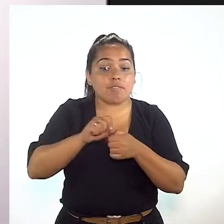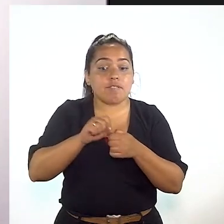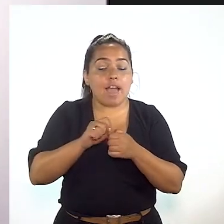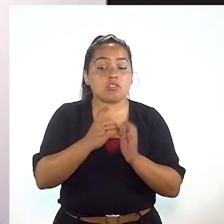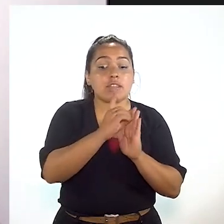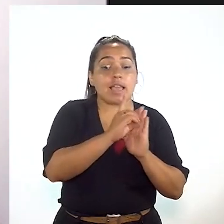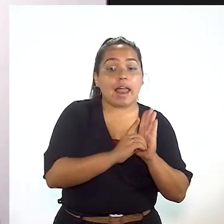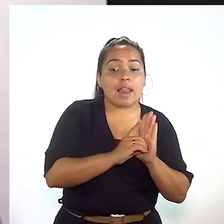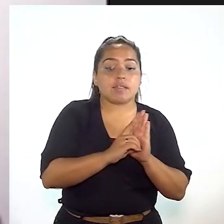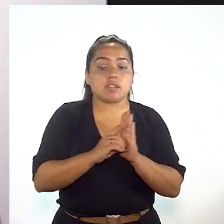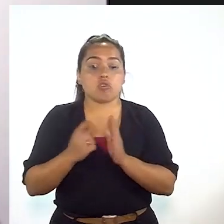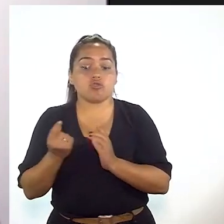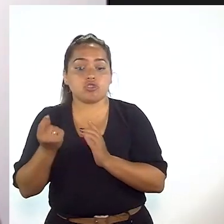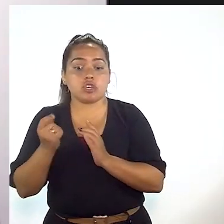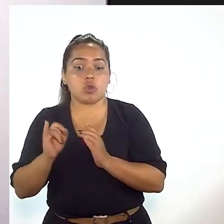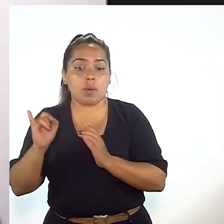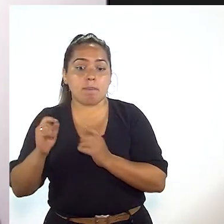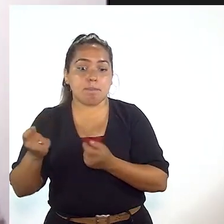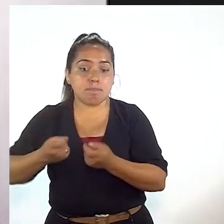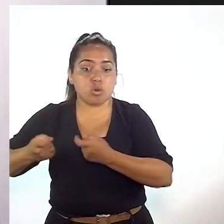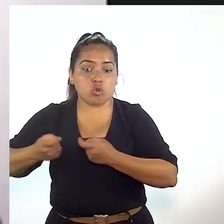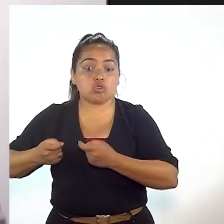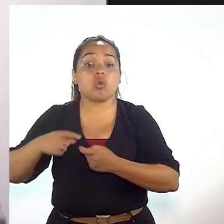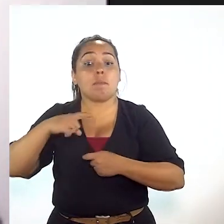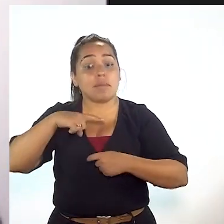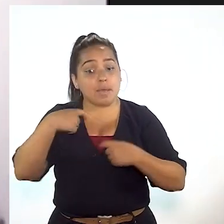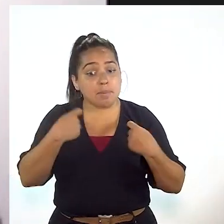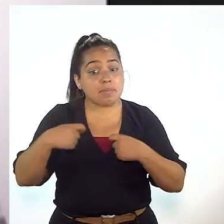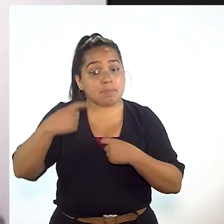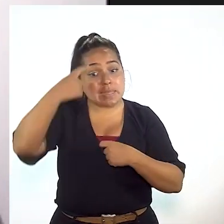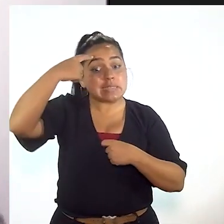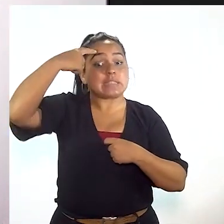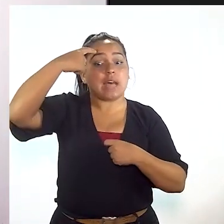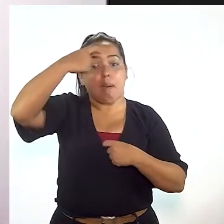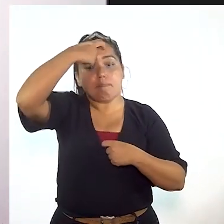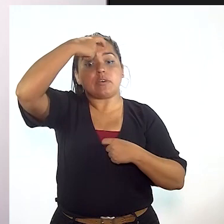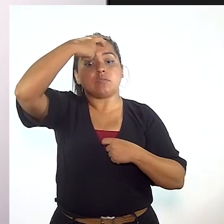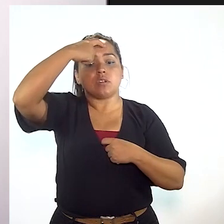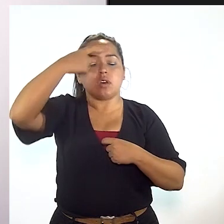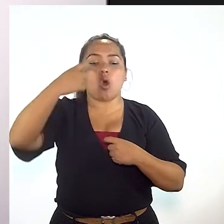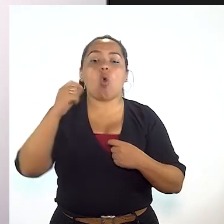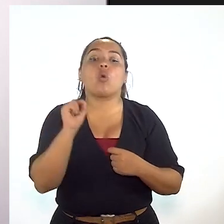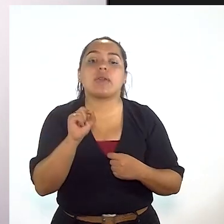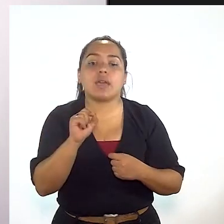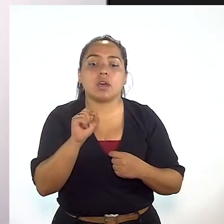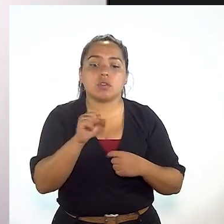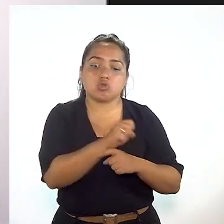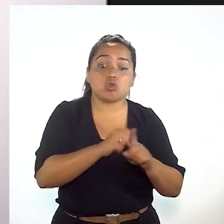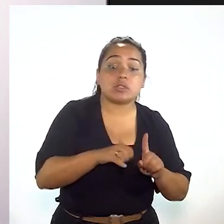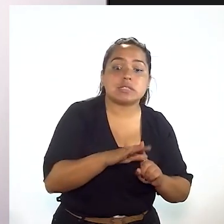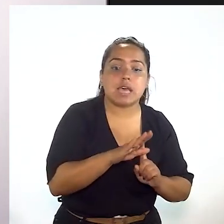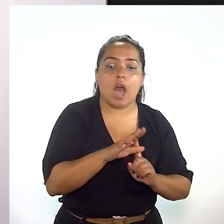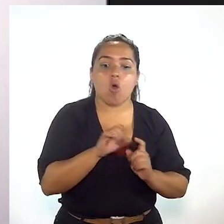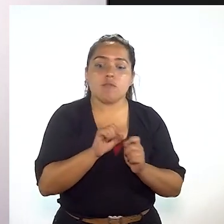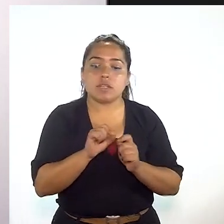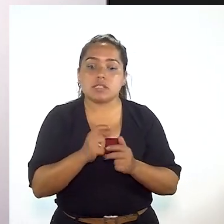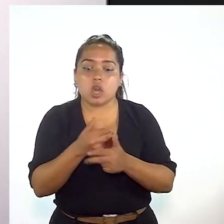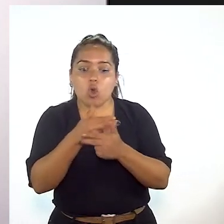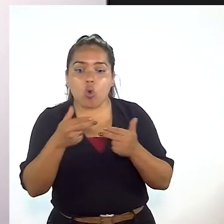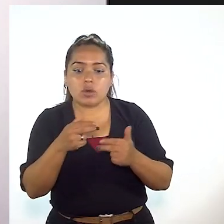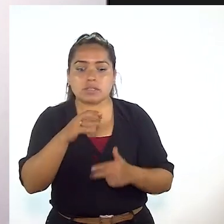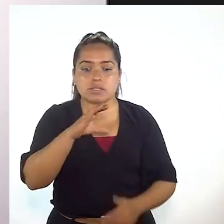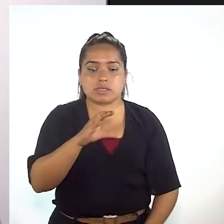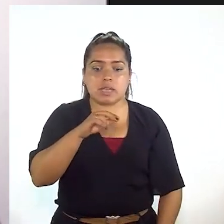contador que souber fazer uma declaração de renda, vamos pensar no social também. Essas são as políticas públicas assim mais direcionadas